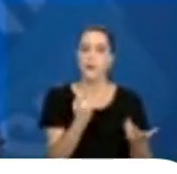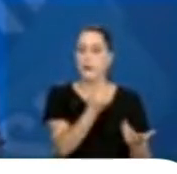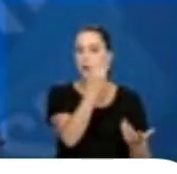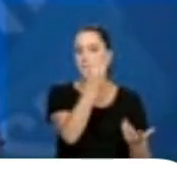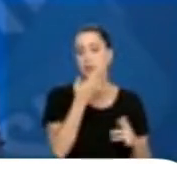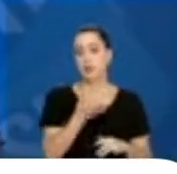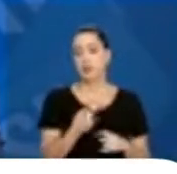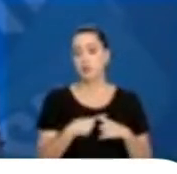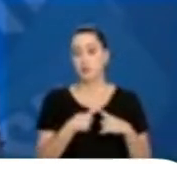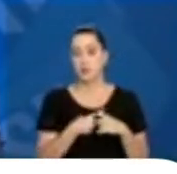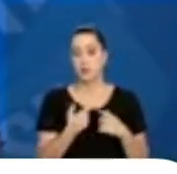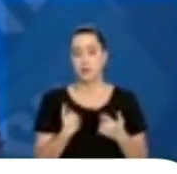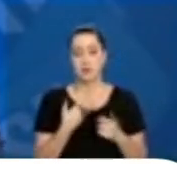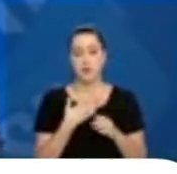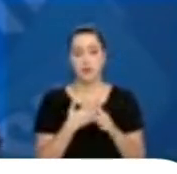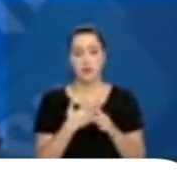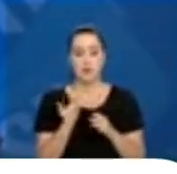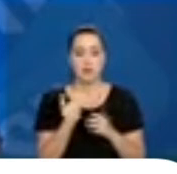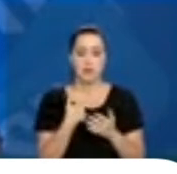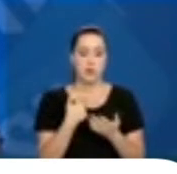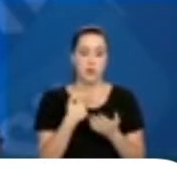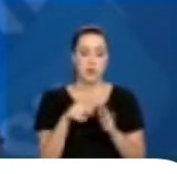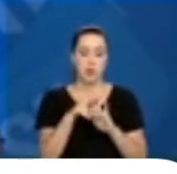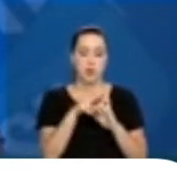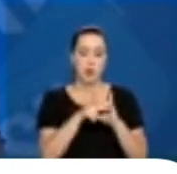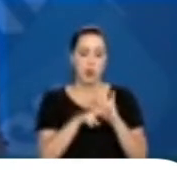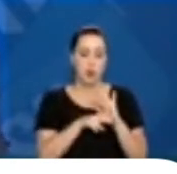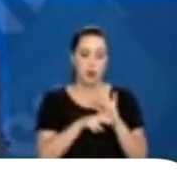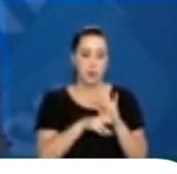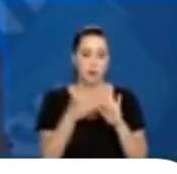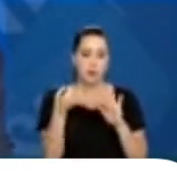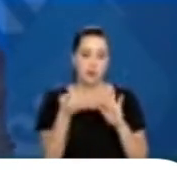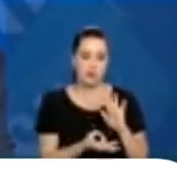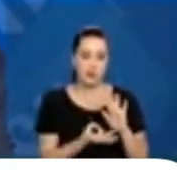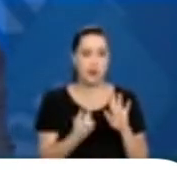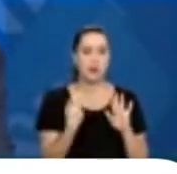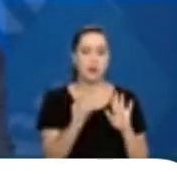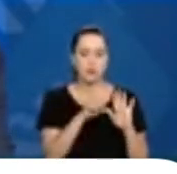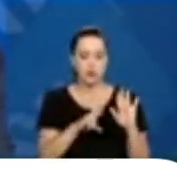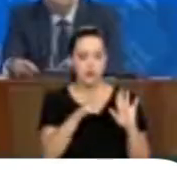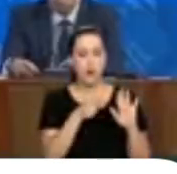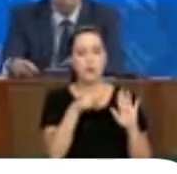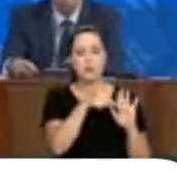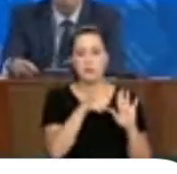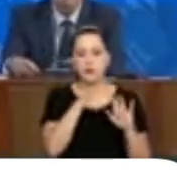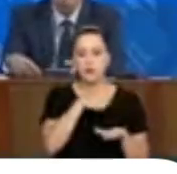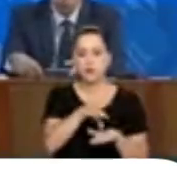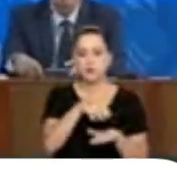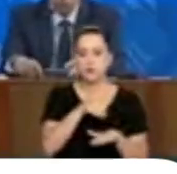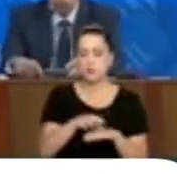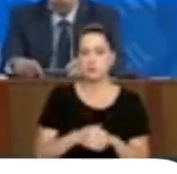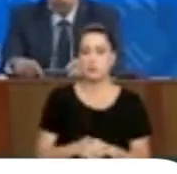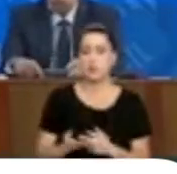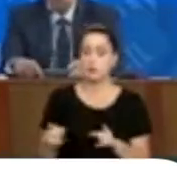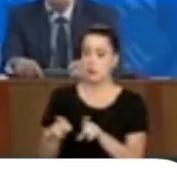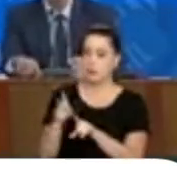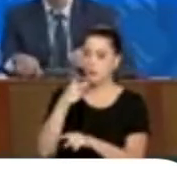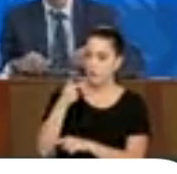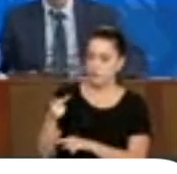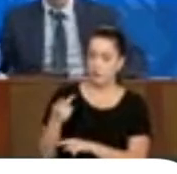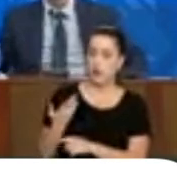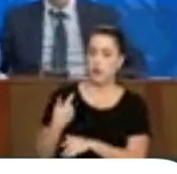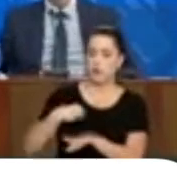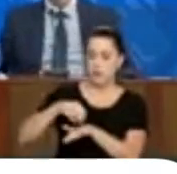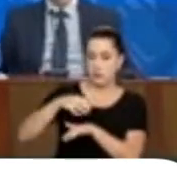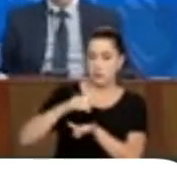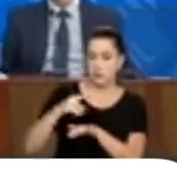partir do princípio que existe uma metodologia adequada, vai ser útil a informação. Complementando o que o ministro colocou, essa parceria a